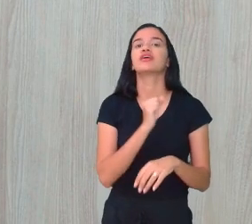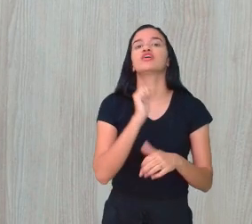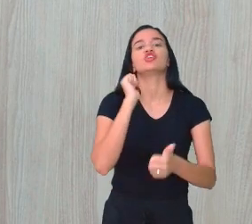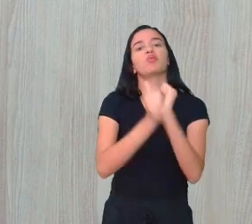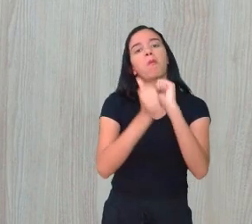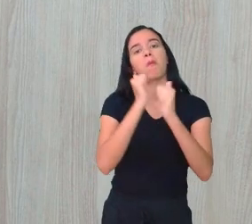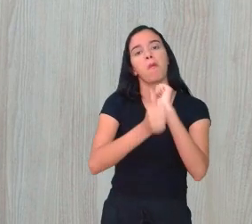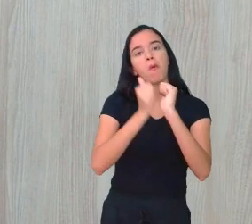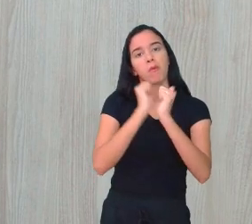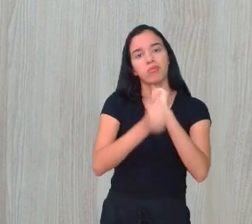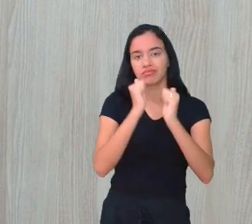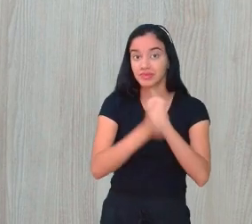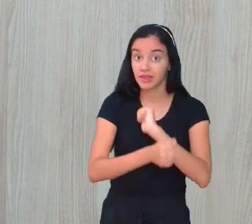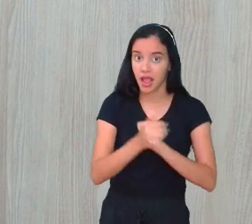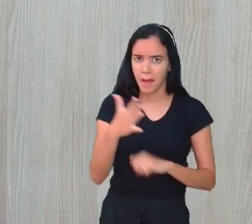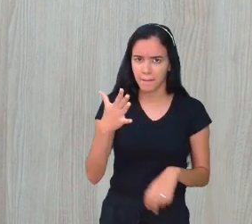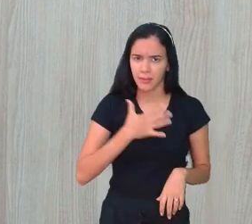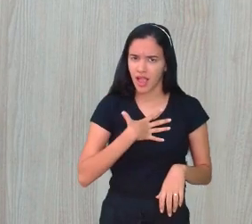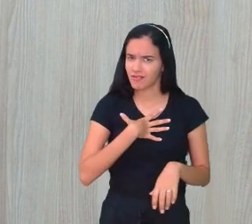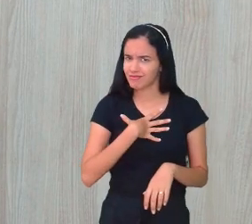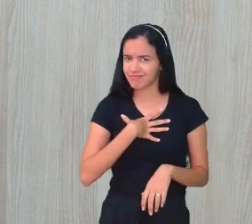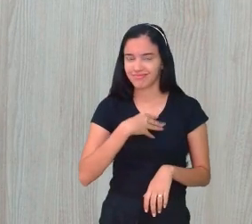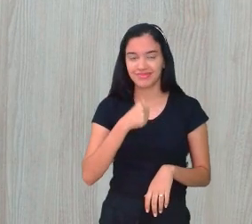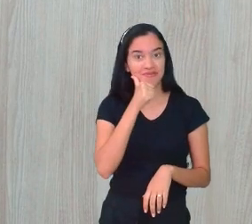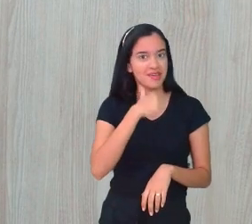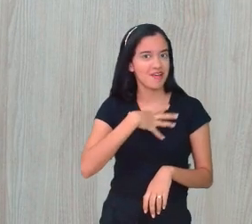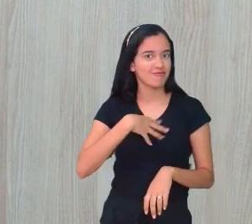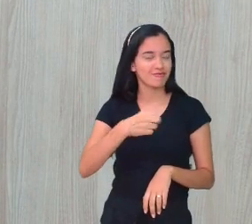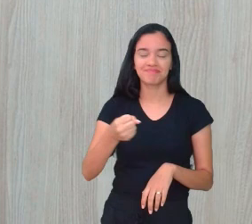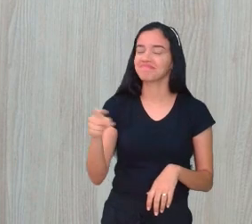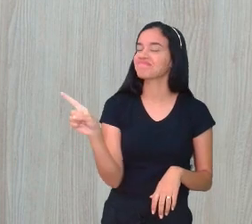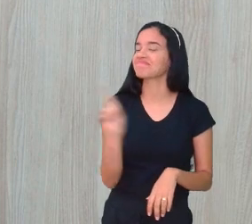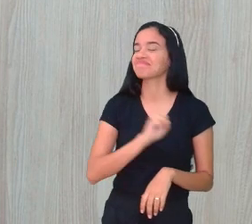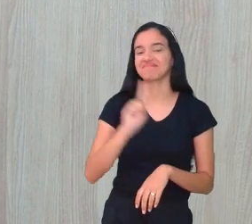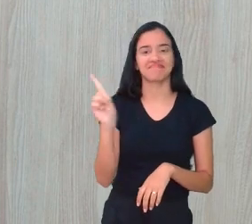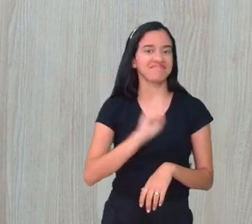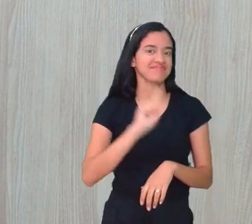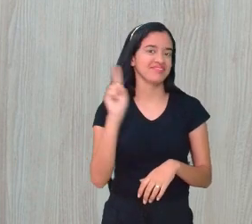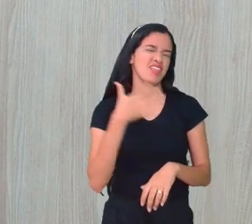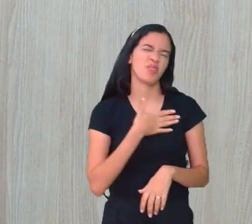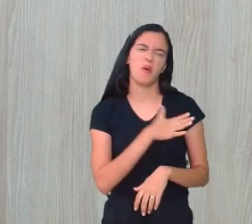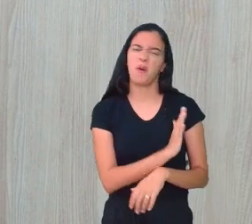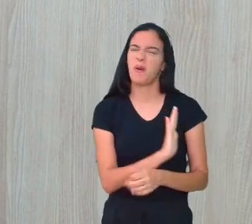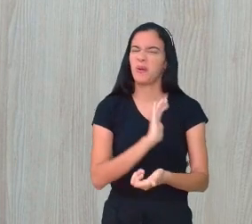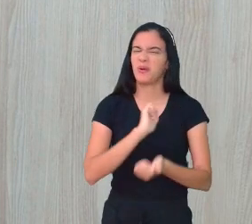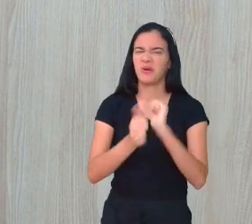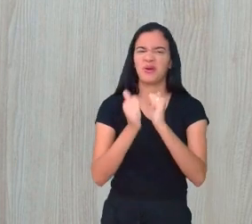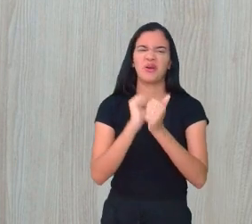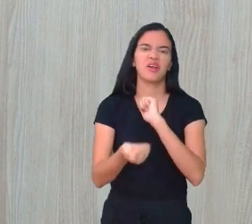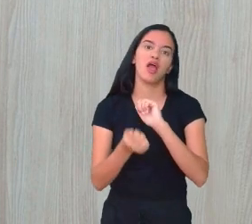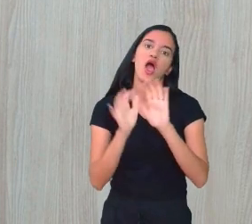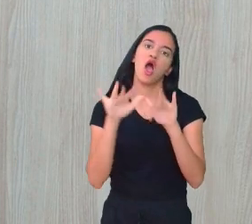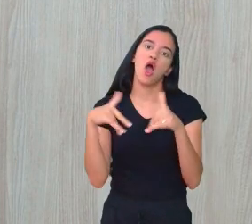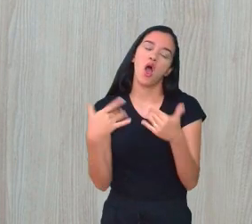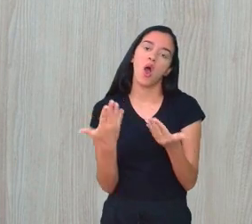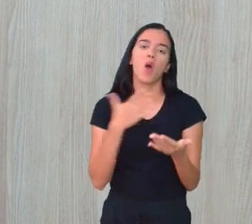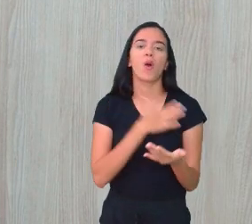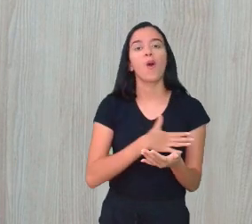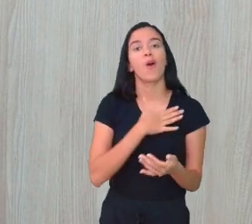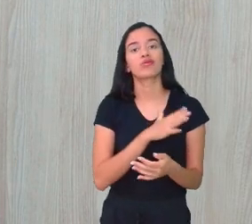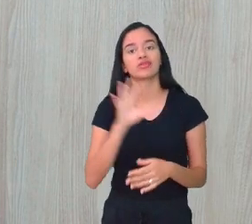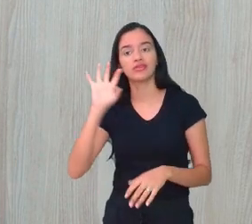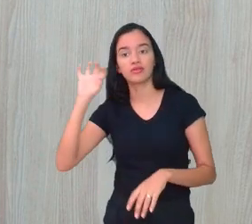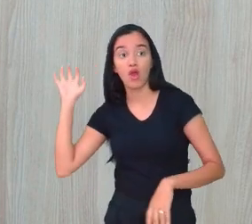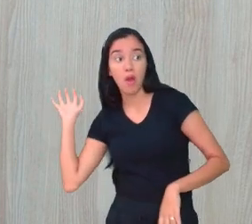né, professor? Sim. Minha filha, ela não gosta de nenhum esporte. Às vezes ela se identifica com handebol, mas não é aquela